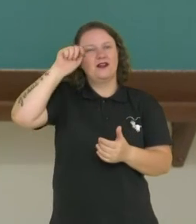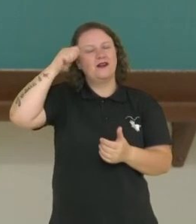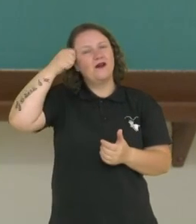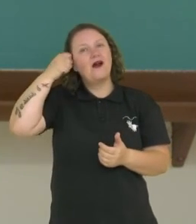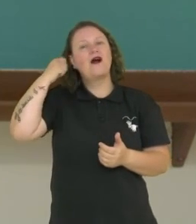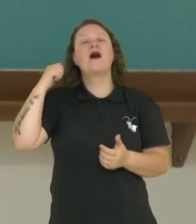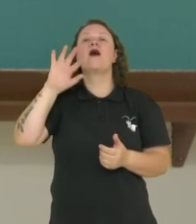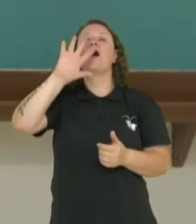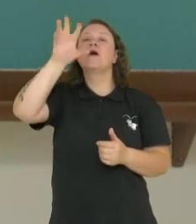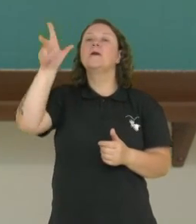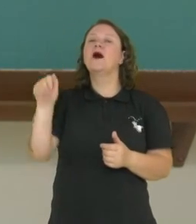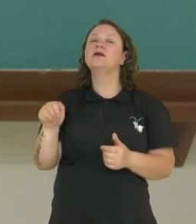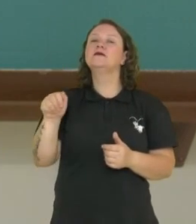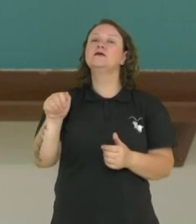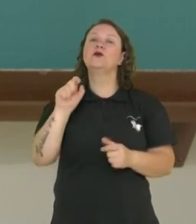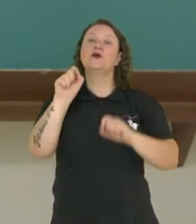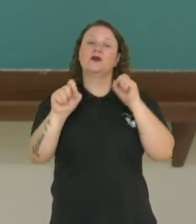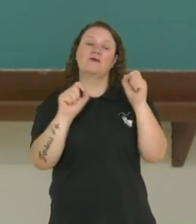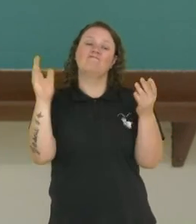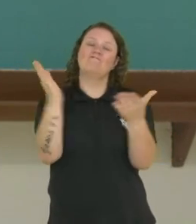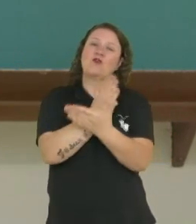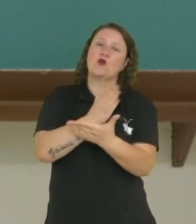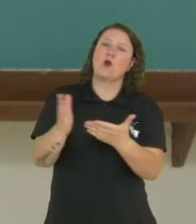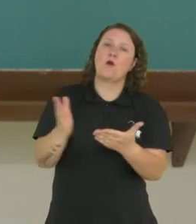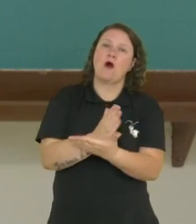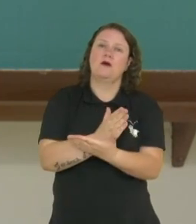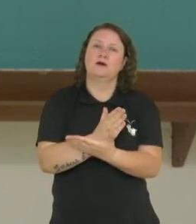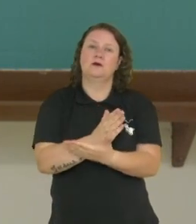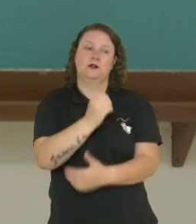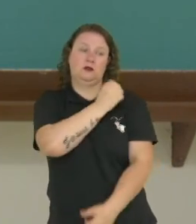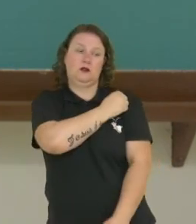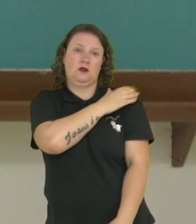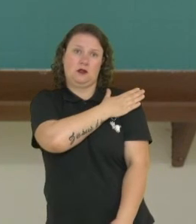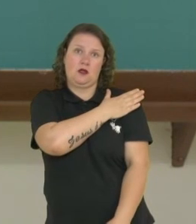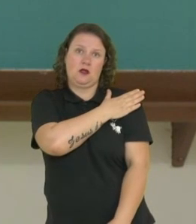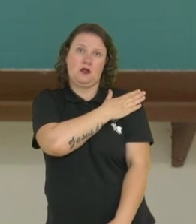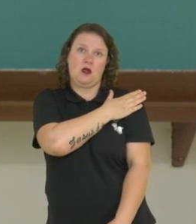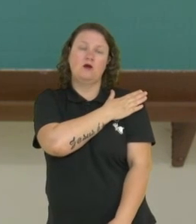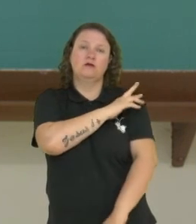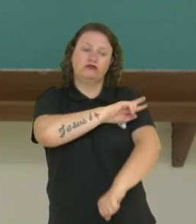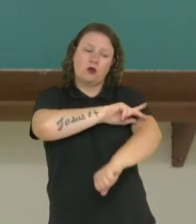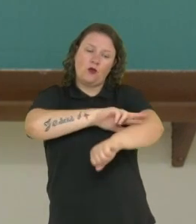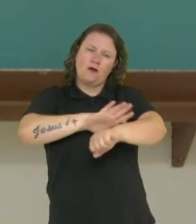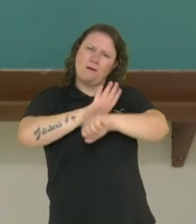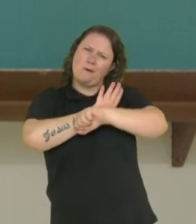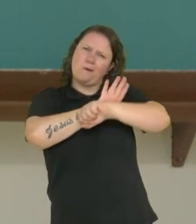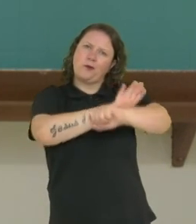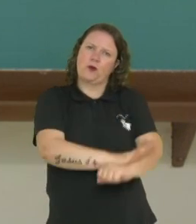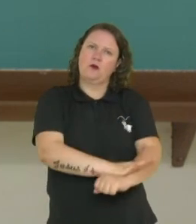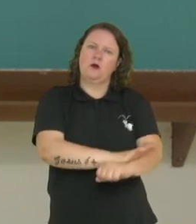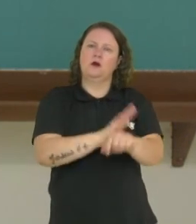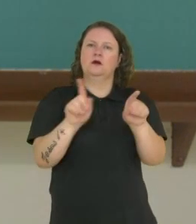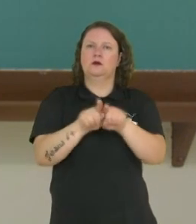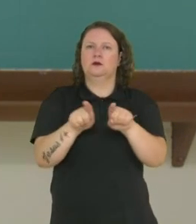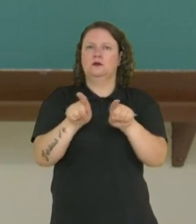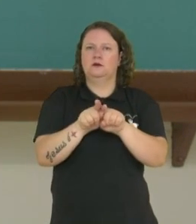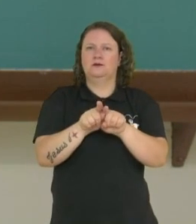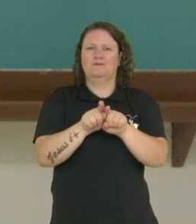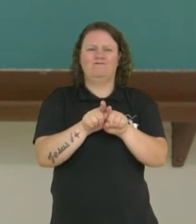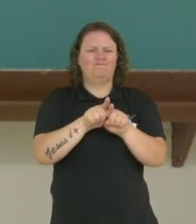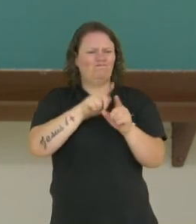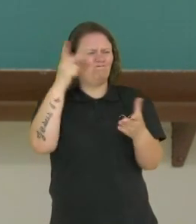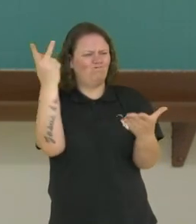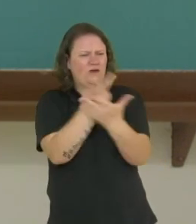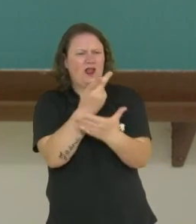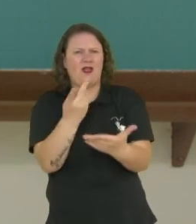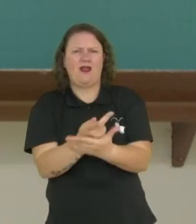de segregação racial na África do Sul e vimos as consequências disso, né? Que no modo geral foi um regime injusto